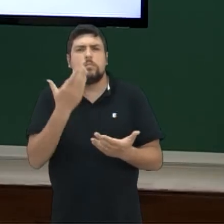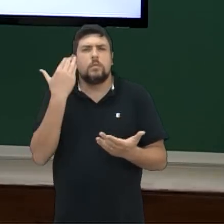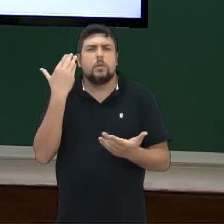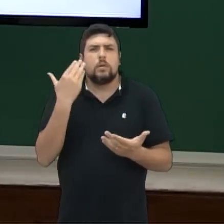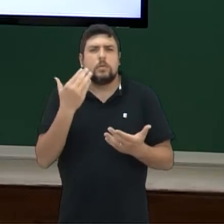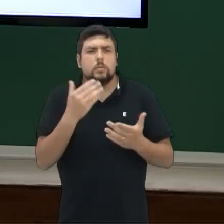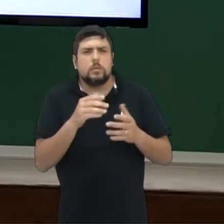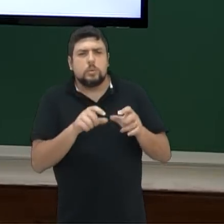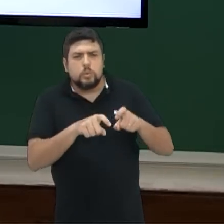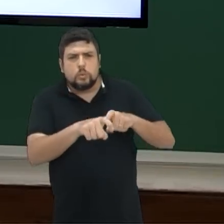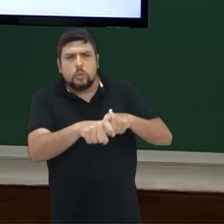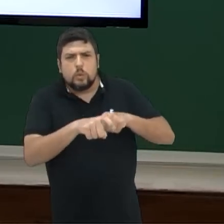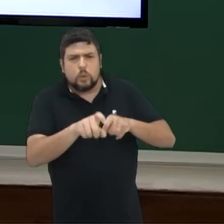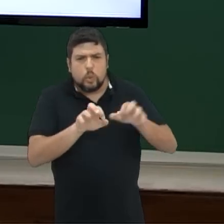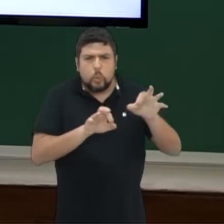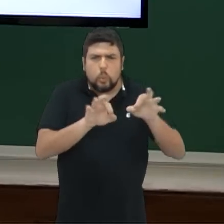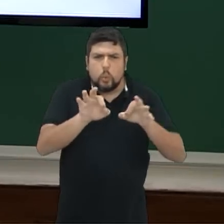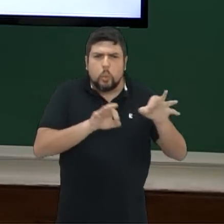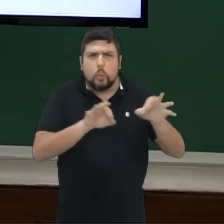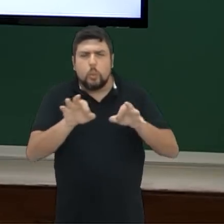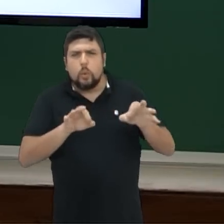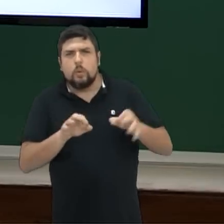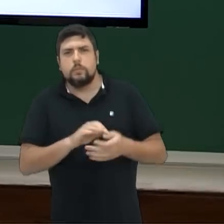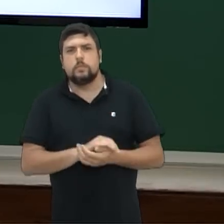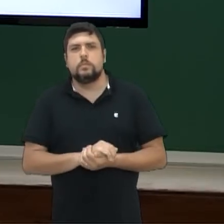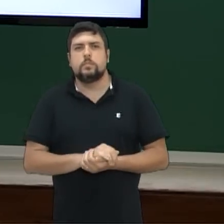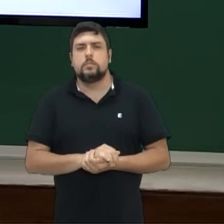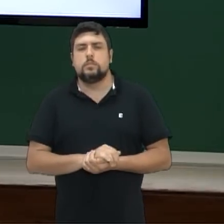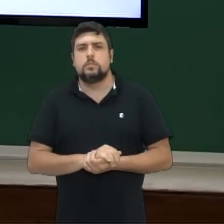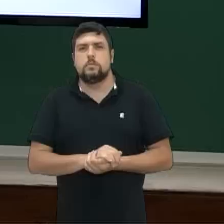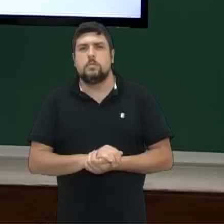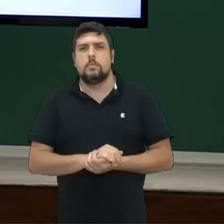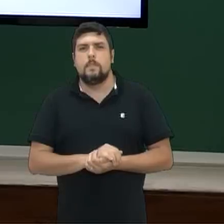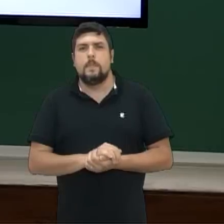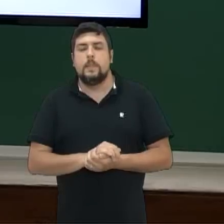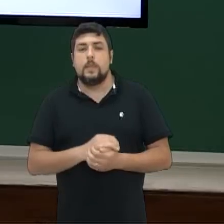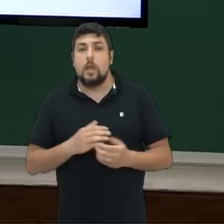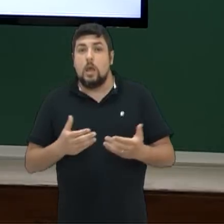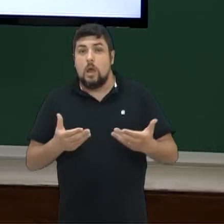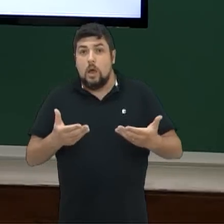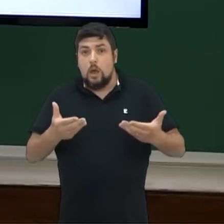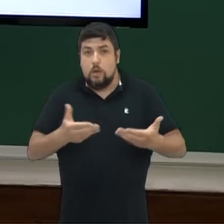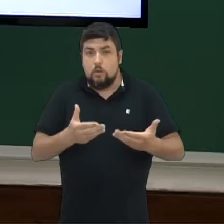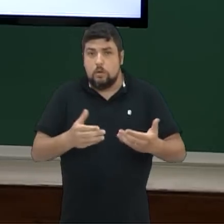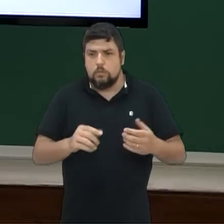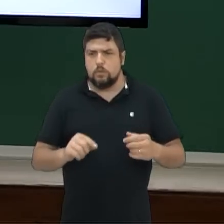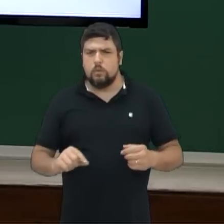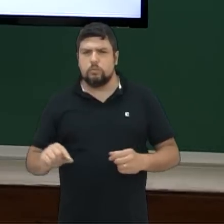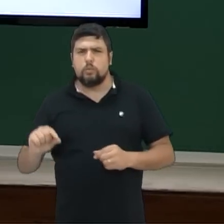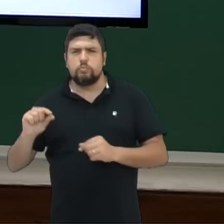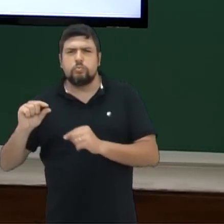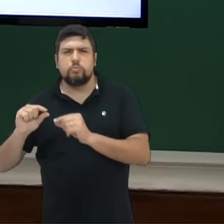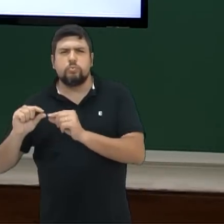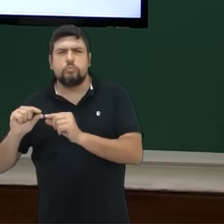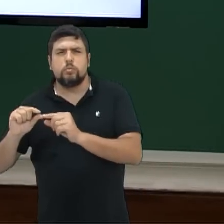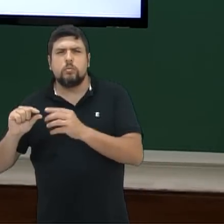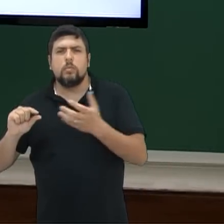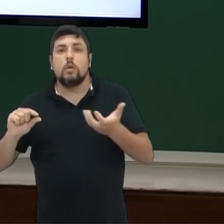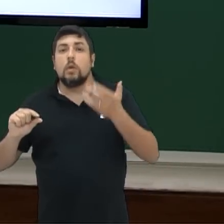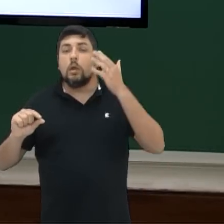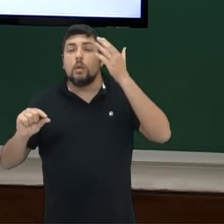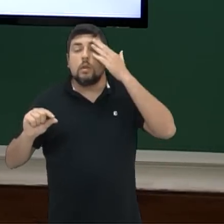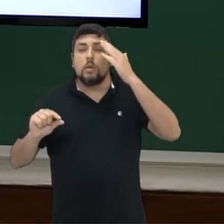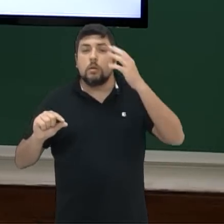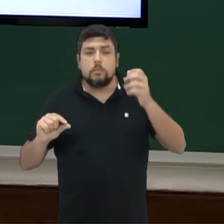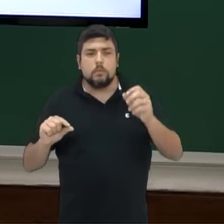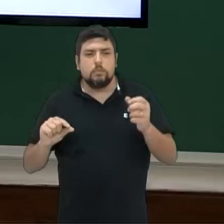agrárias. Eu vou falar agora um pouquinho sobre o outro processo, quando a gente tem uma unidade menor e vai transformar em uma unidade maior.